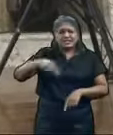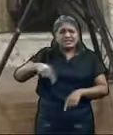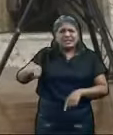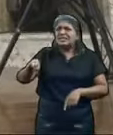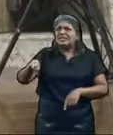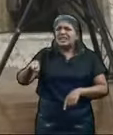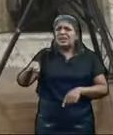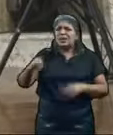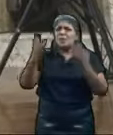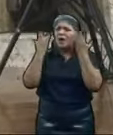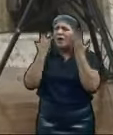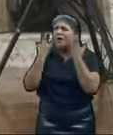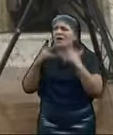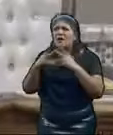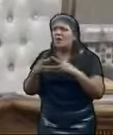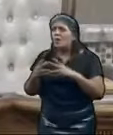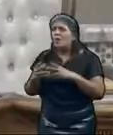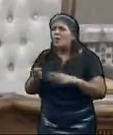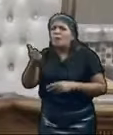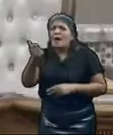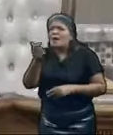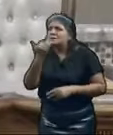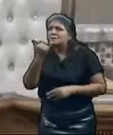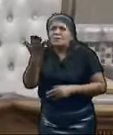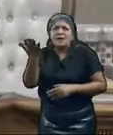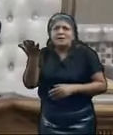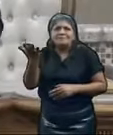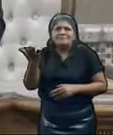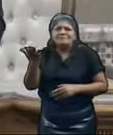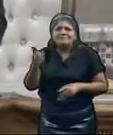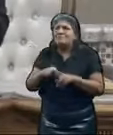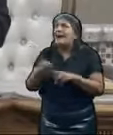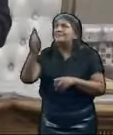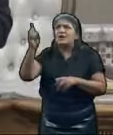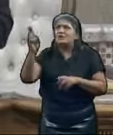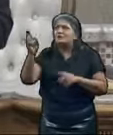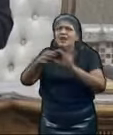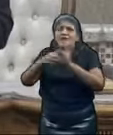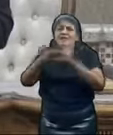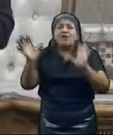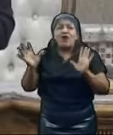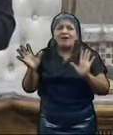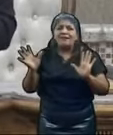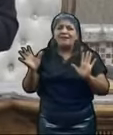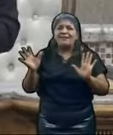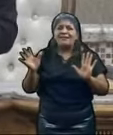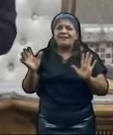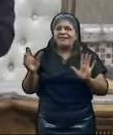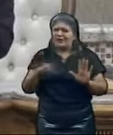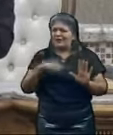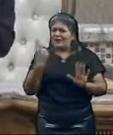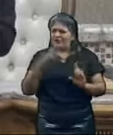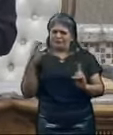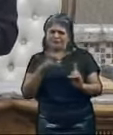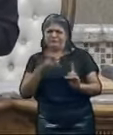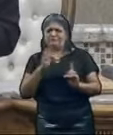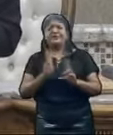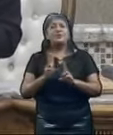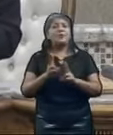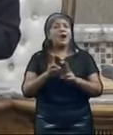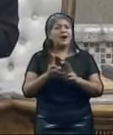nós sofremos também bem-aventurados os que sofrem assim perseguição por causa do Reino de Deus